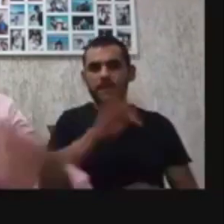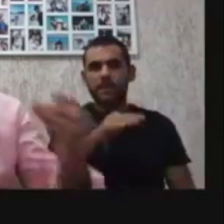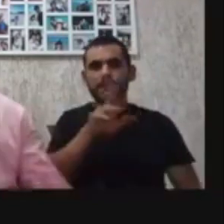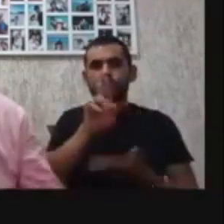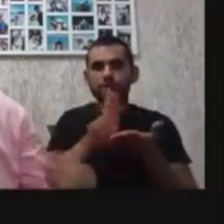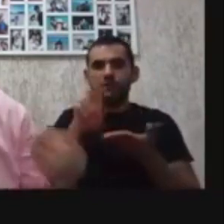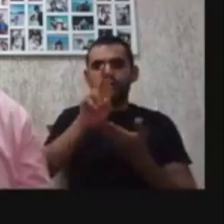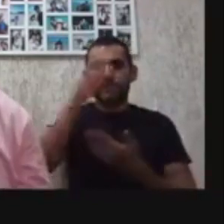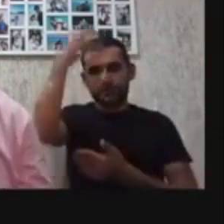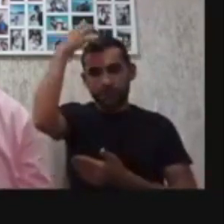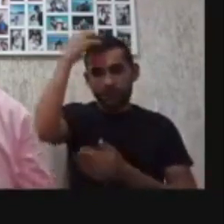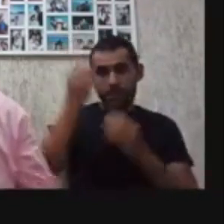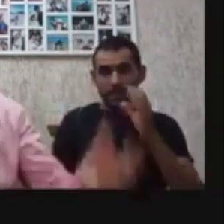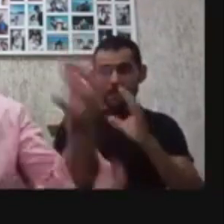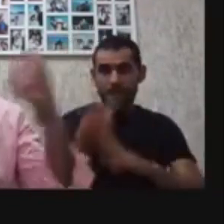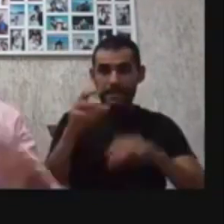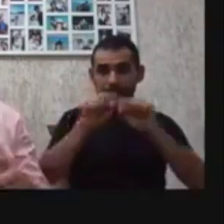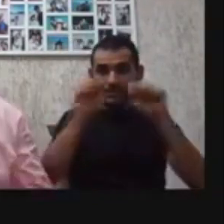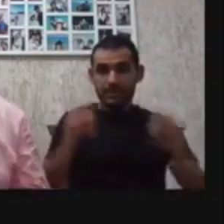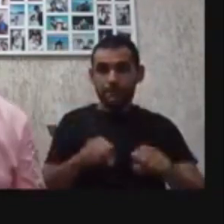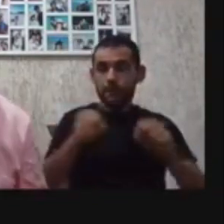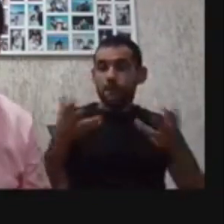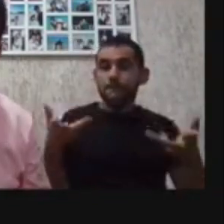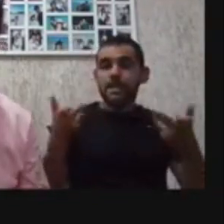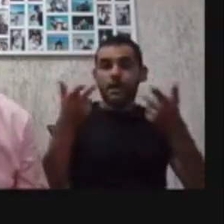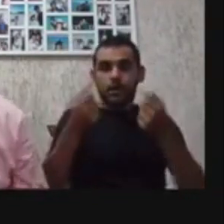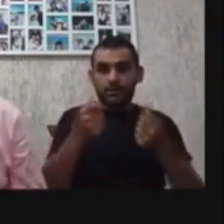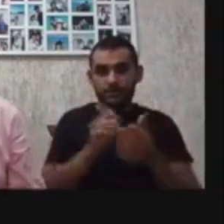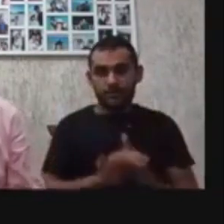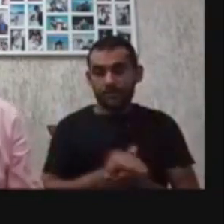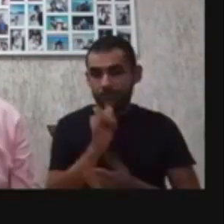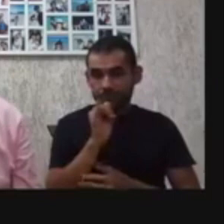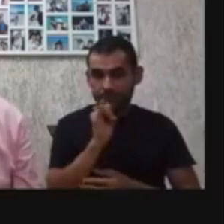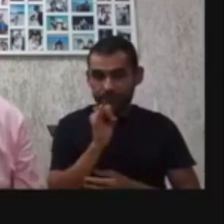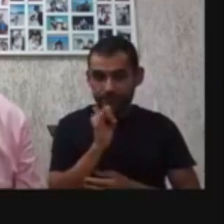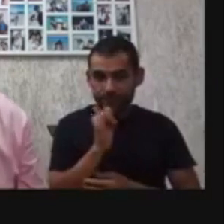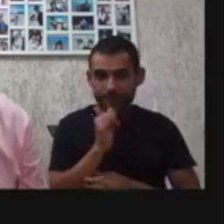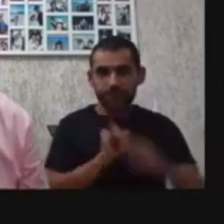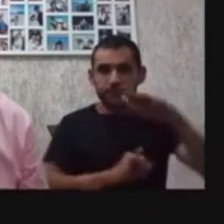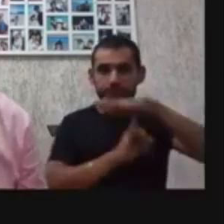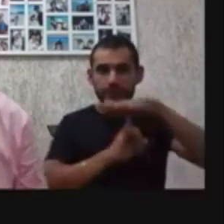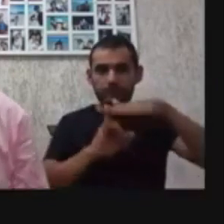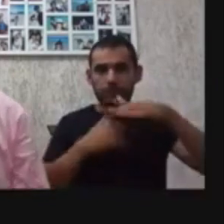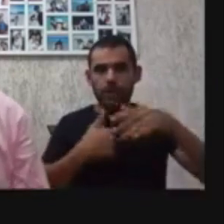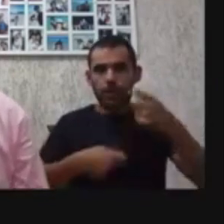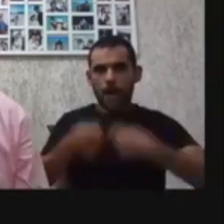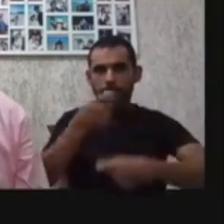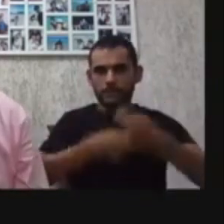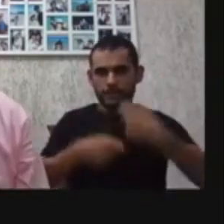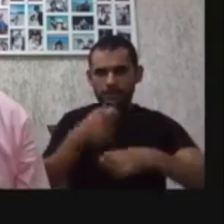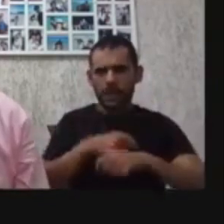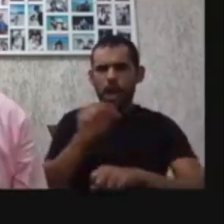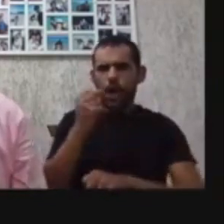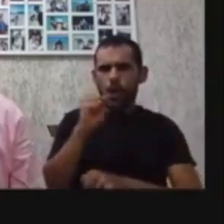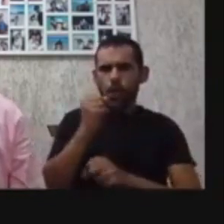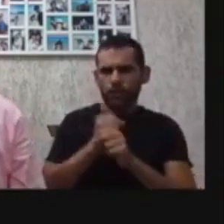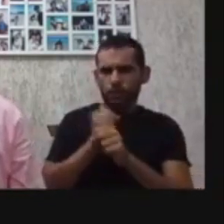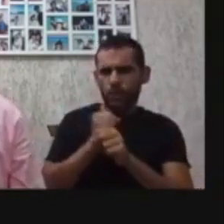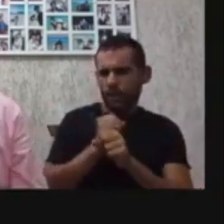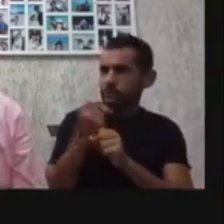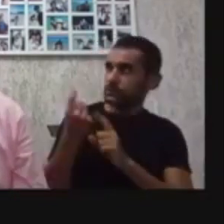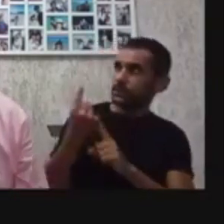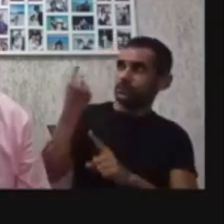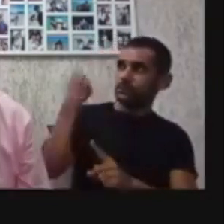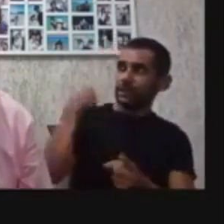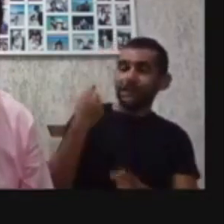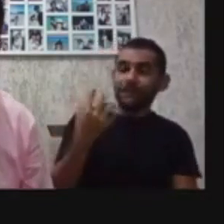João del Rei e desenvolver sistemas que maximizam. Eu vou te dar um exemplo. A instituição que eu dirijo, 8 anos atrás, ela